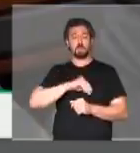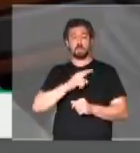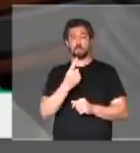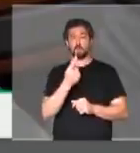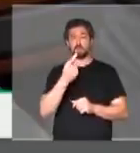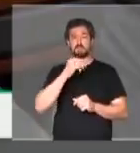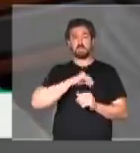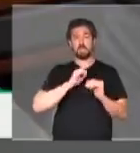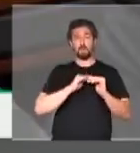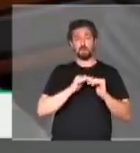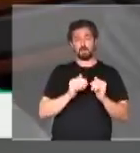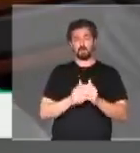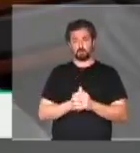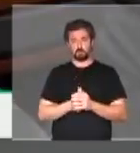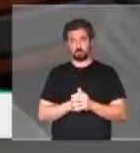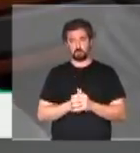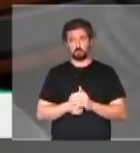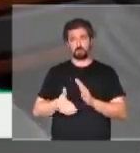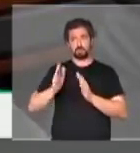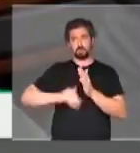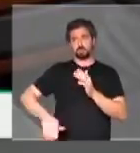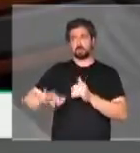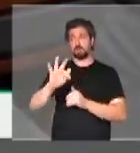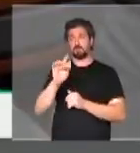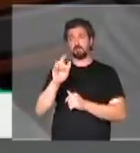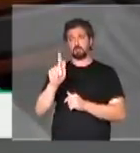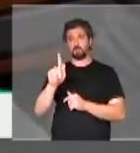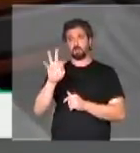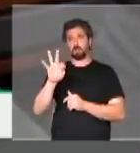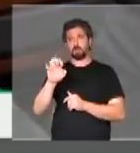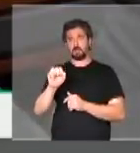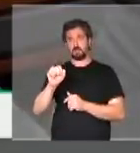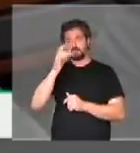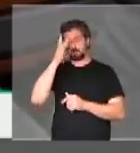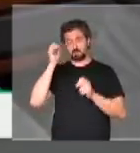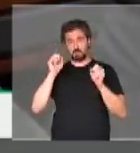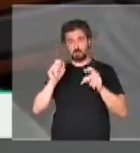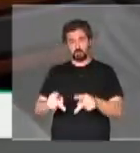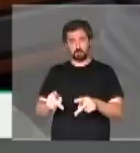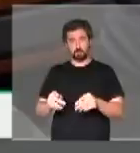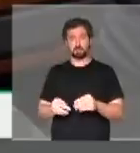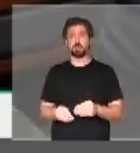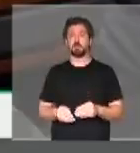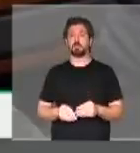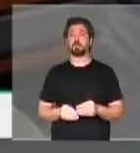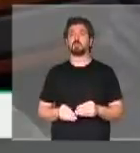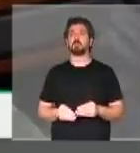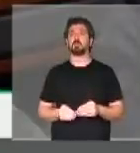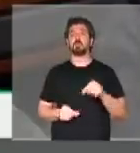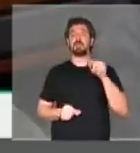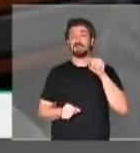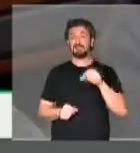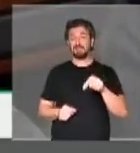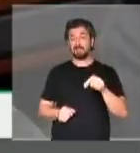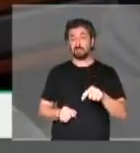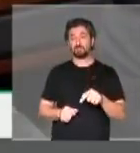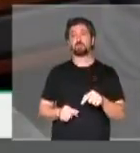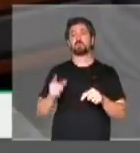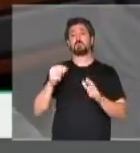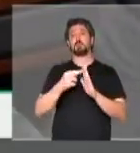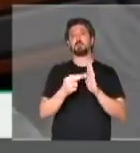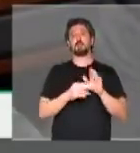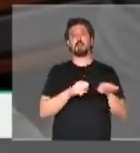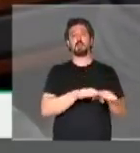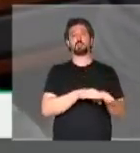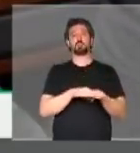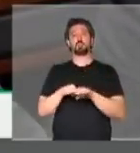2 salários mínimos. A supressão do FGTS para aposentados, essa medida fere o princípio